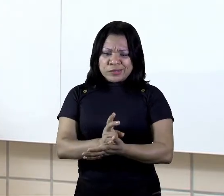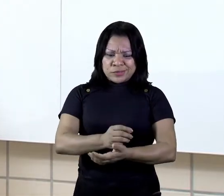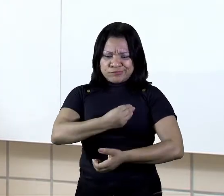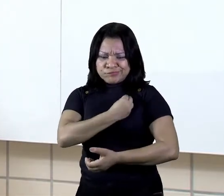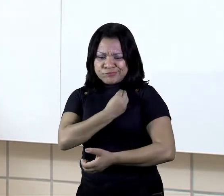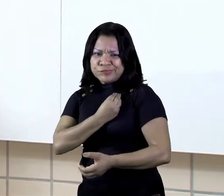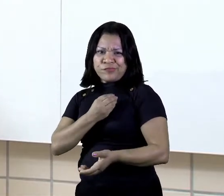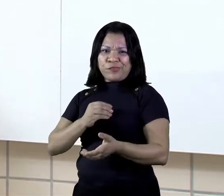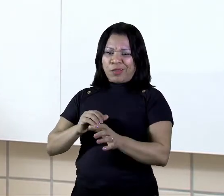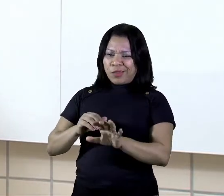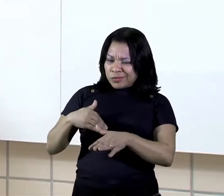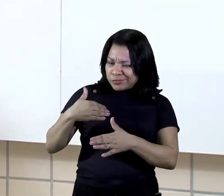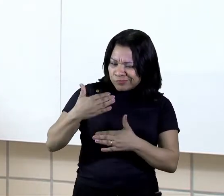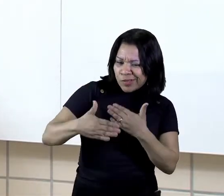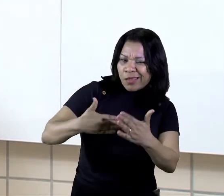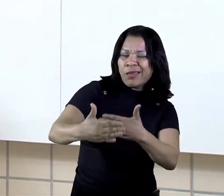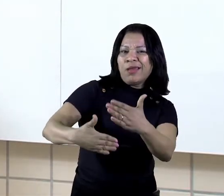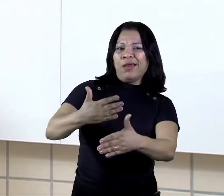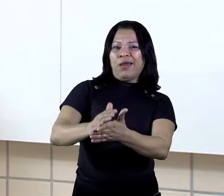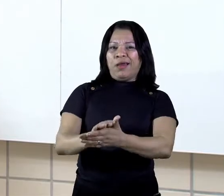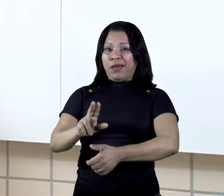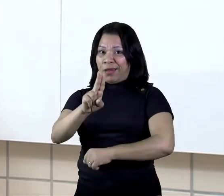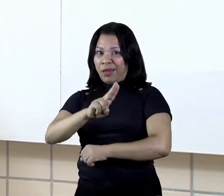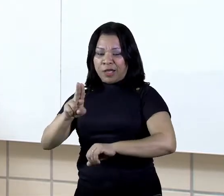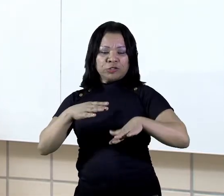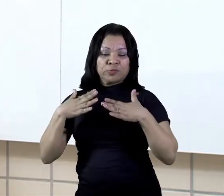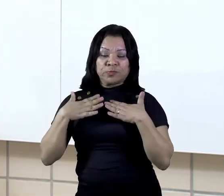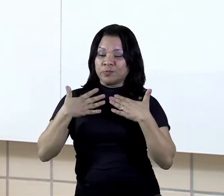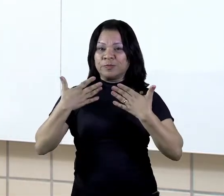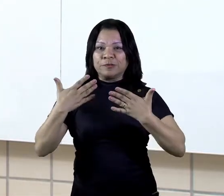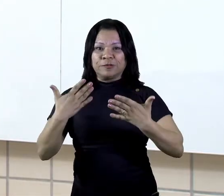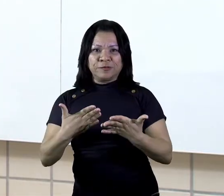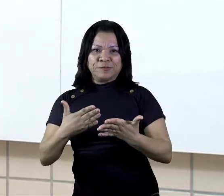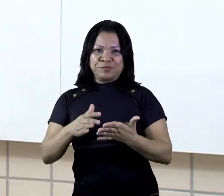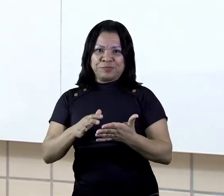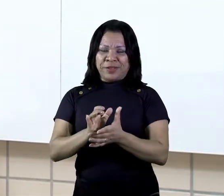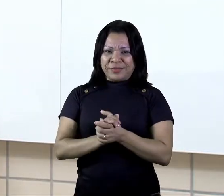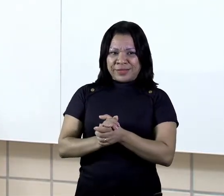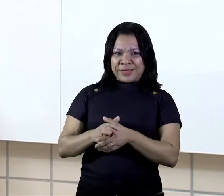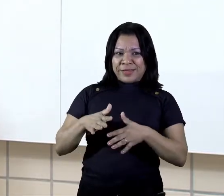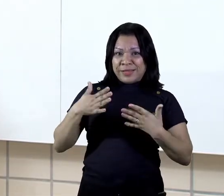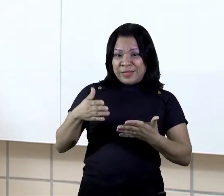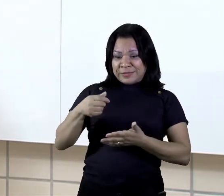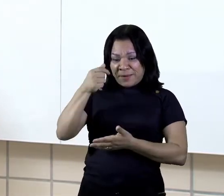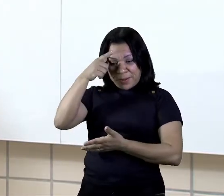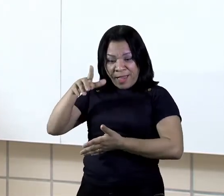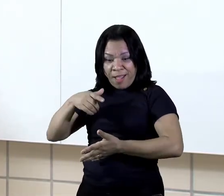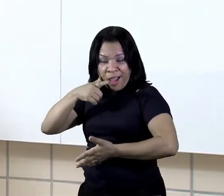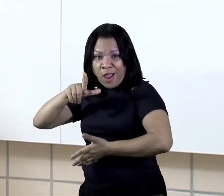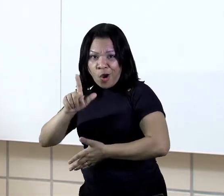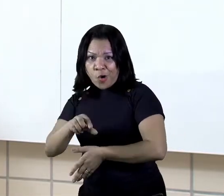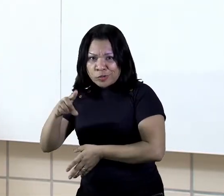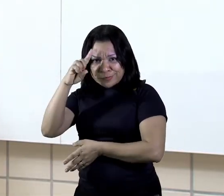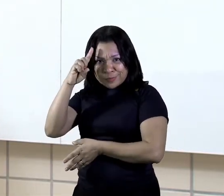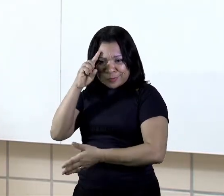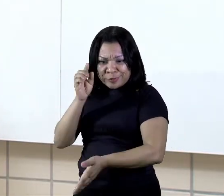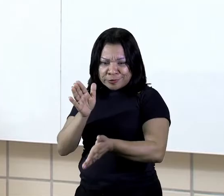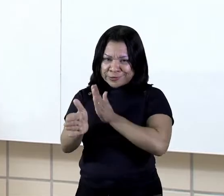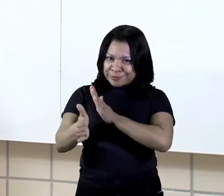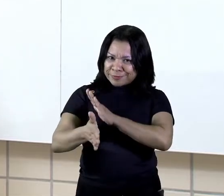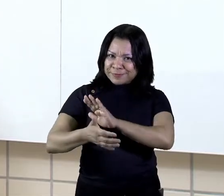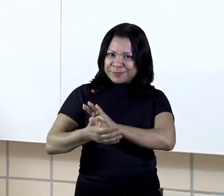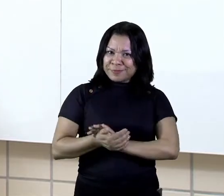um jeito de usar da sua esperteza para se safar das situações do dia a dia. Nesse caso, ele usou da